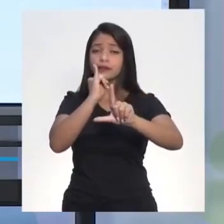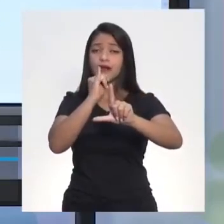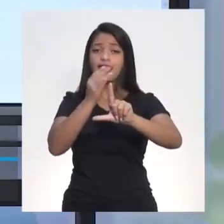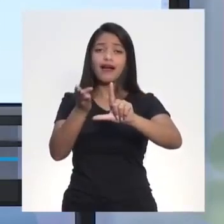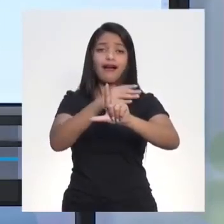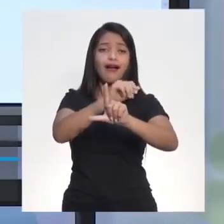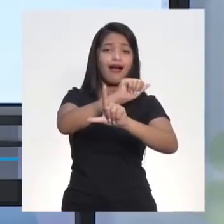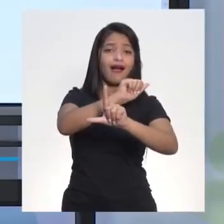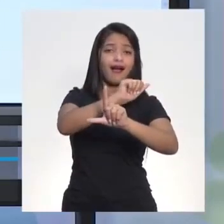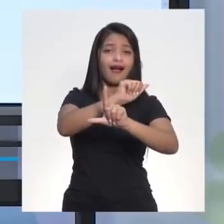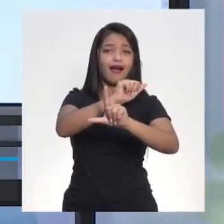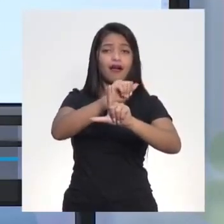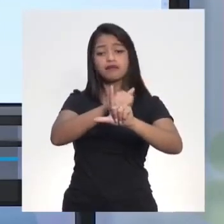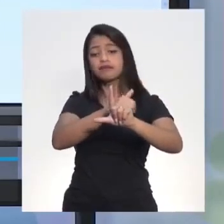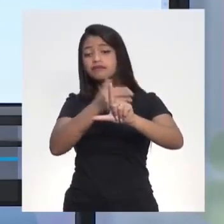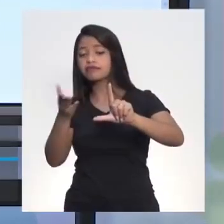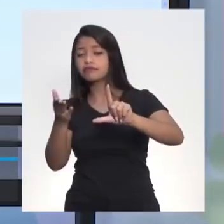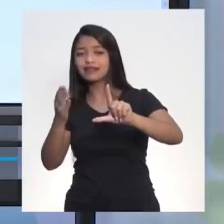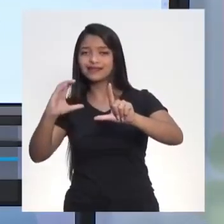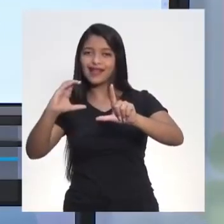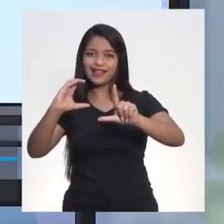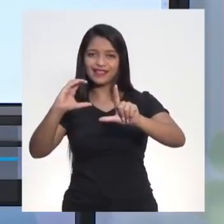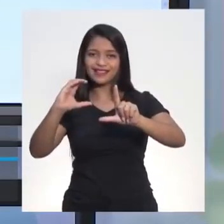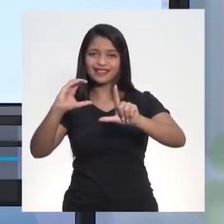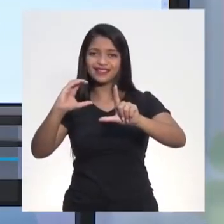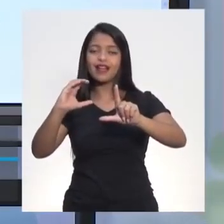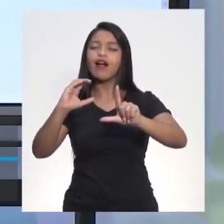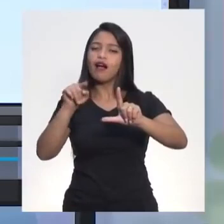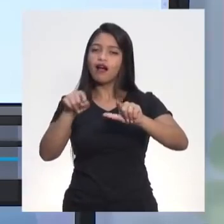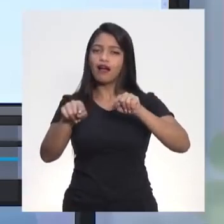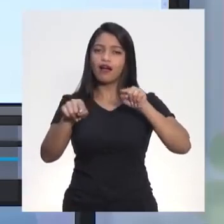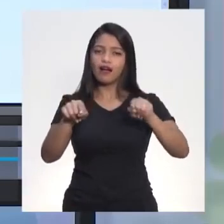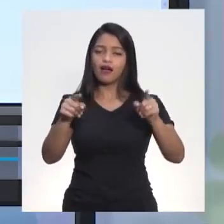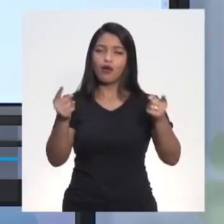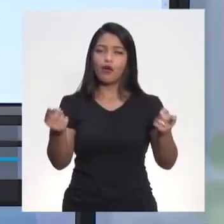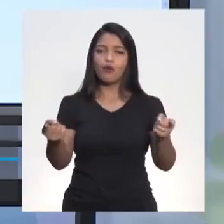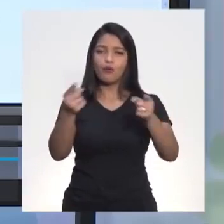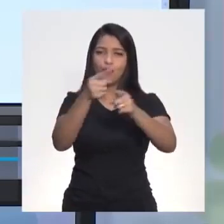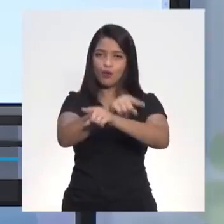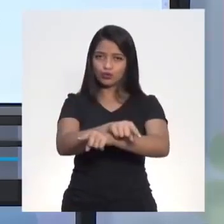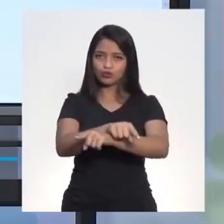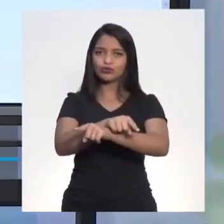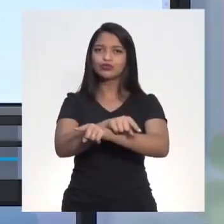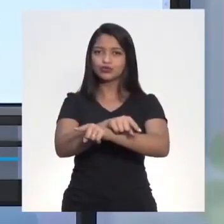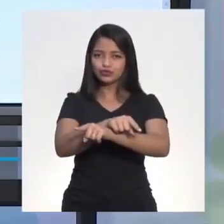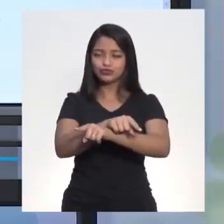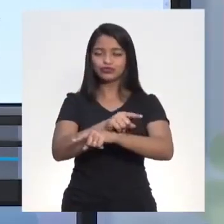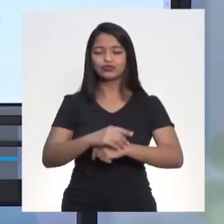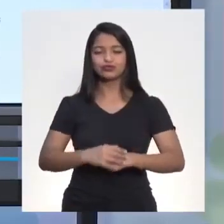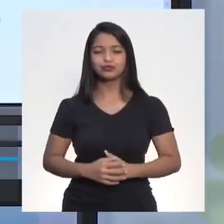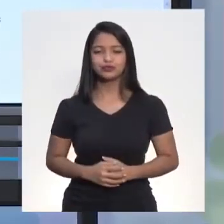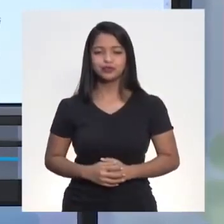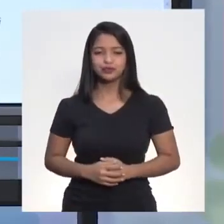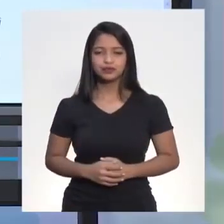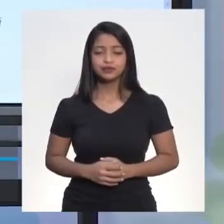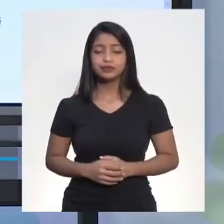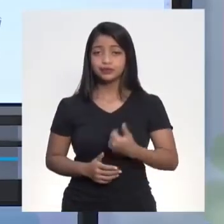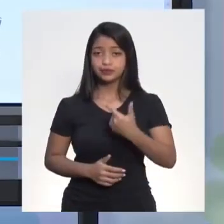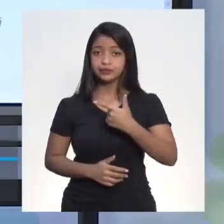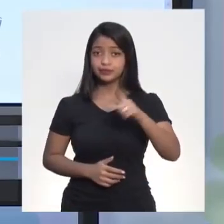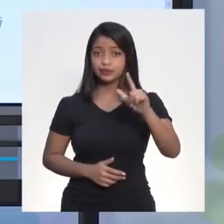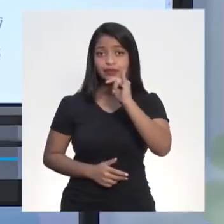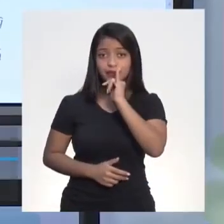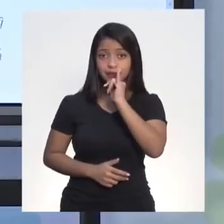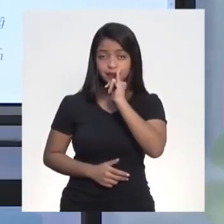outro lado é o C. Então, o oposto aí pelo vértice, eu vou ter, no caso aqui, o ângulo C. Então, por exemplo, aqui